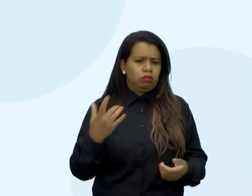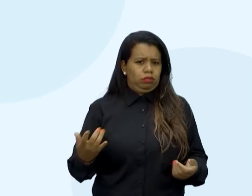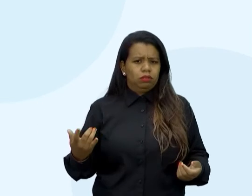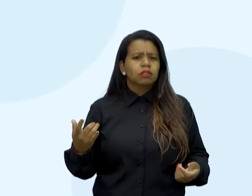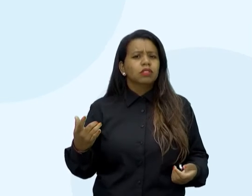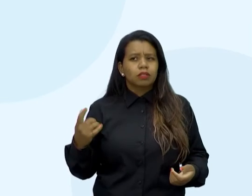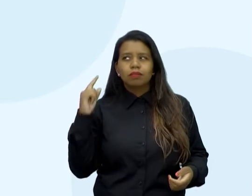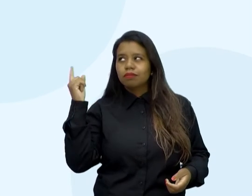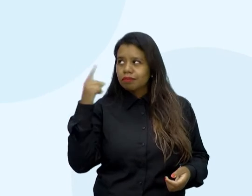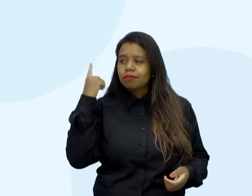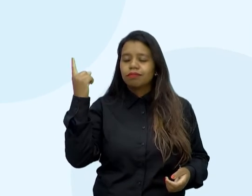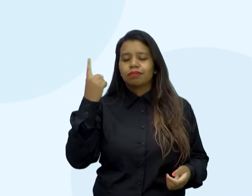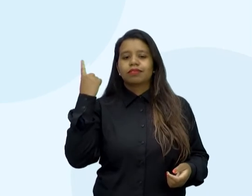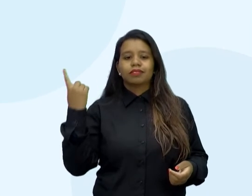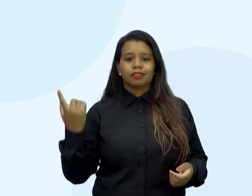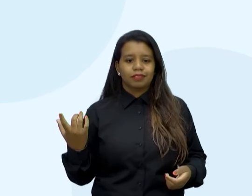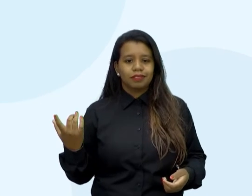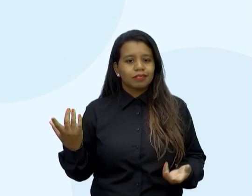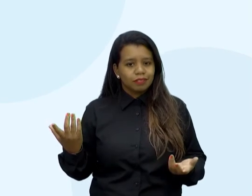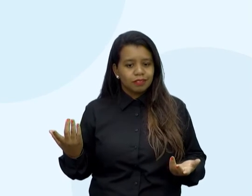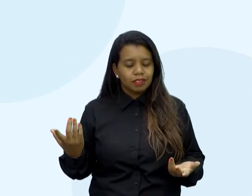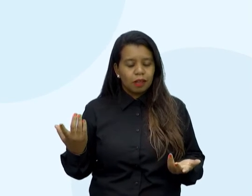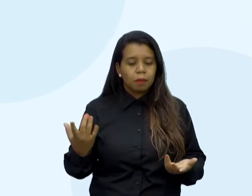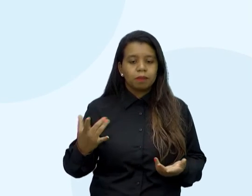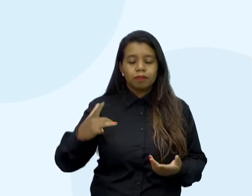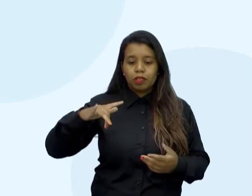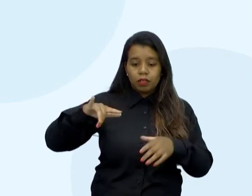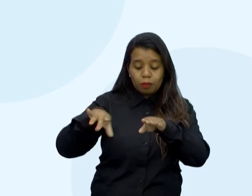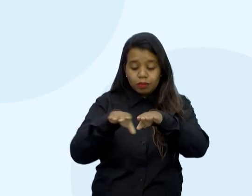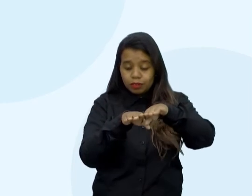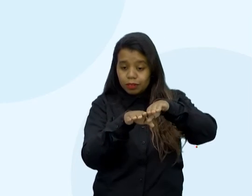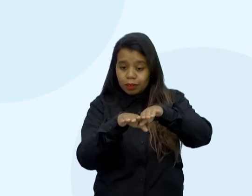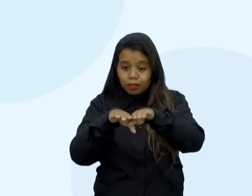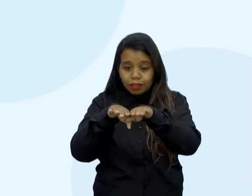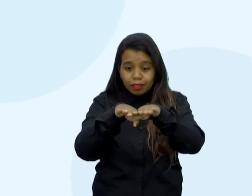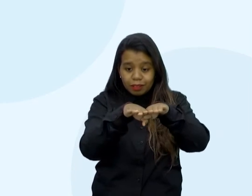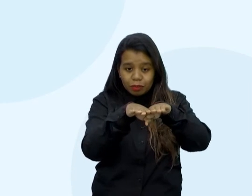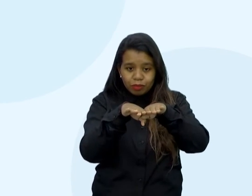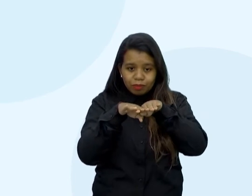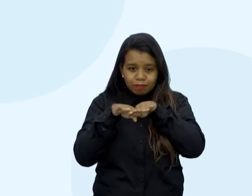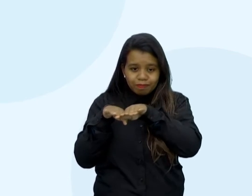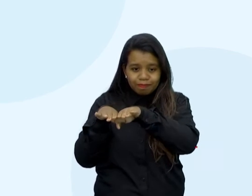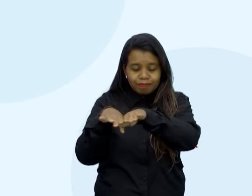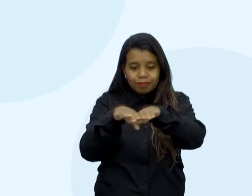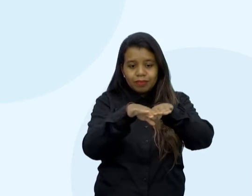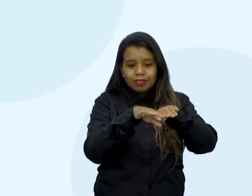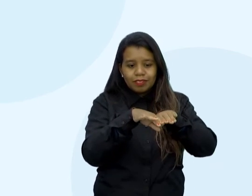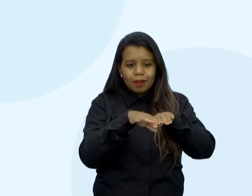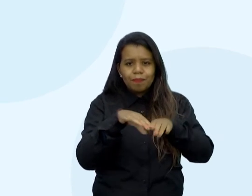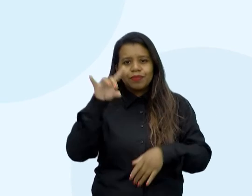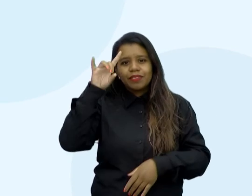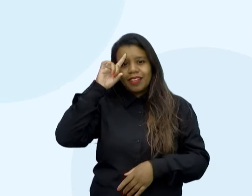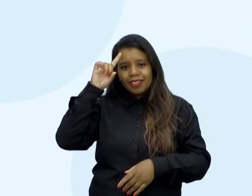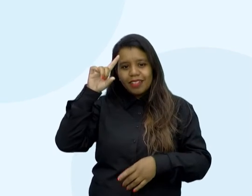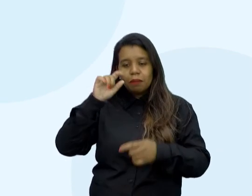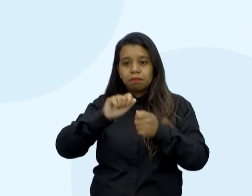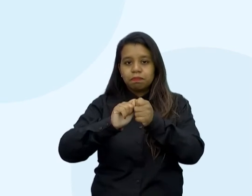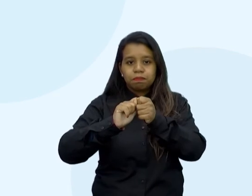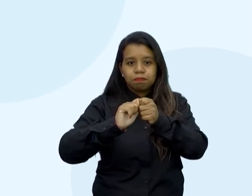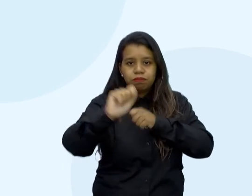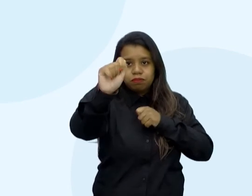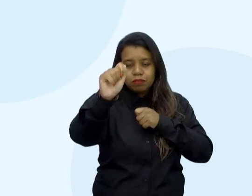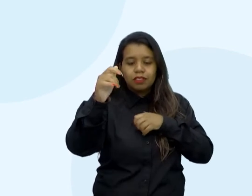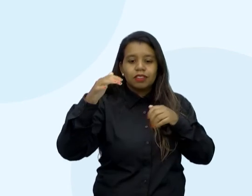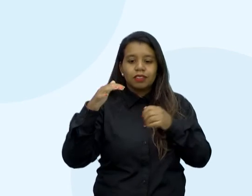vai ficar um pouco tonto. Fica meio também assim, sem rumo. Eu lembro que tinha aquelas fadinhas que a gente... Isso, e assim,